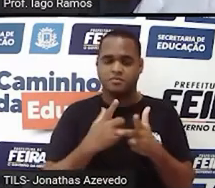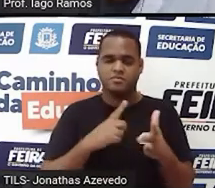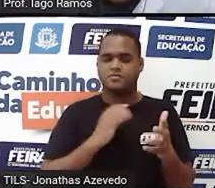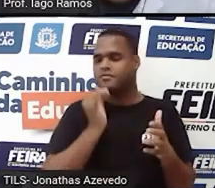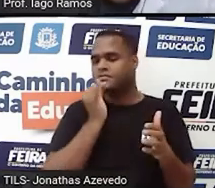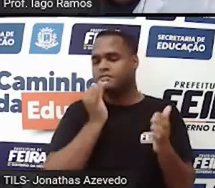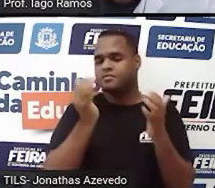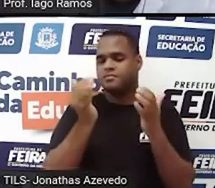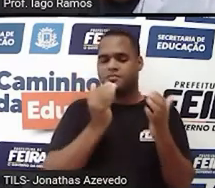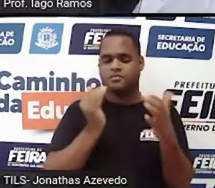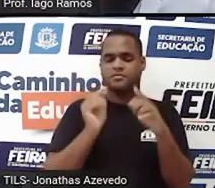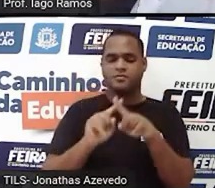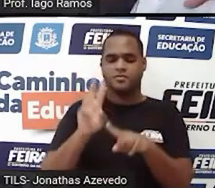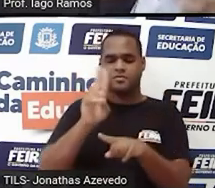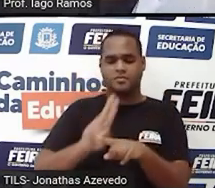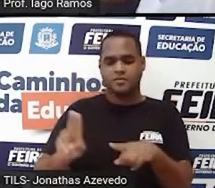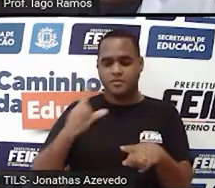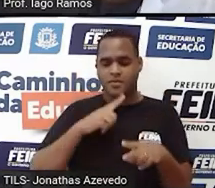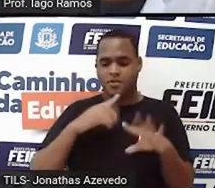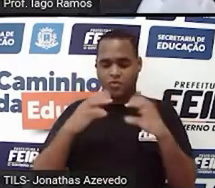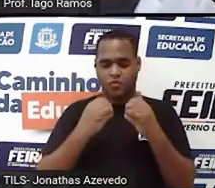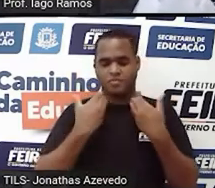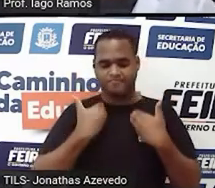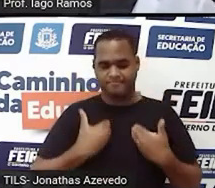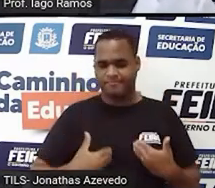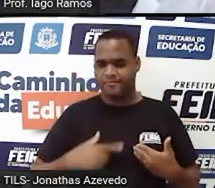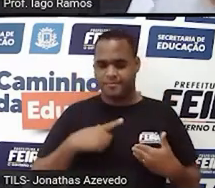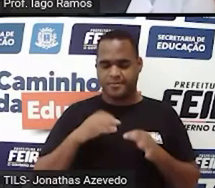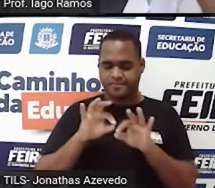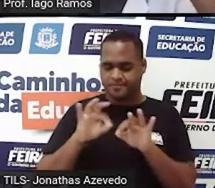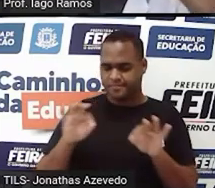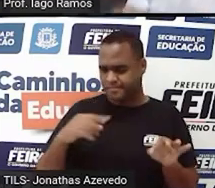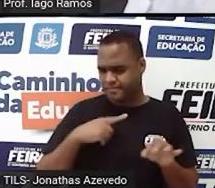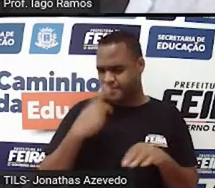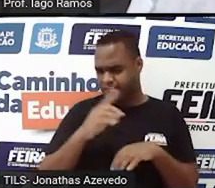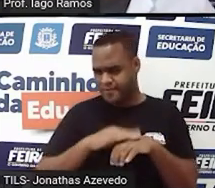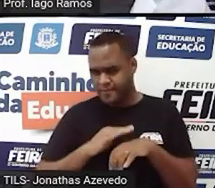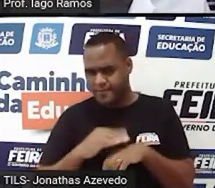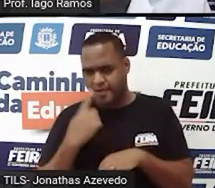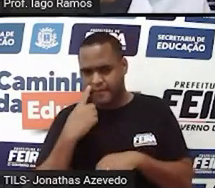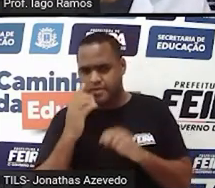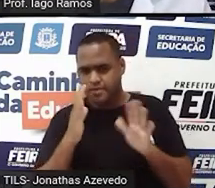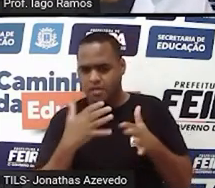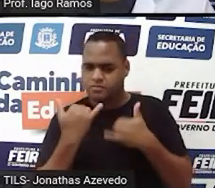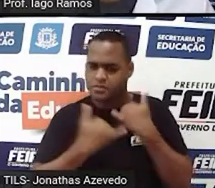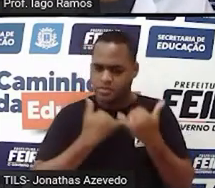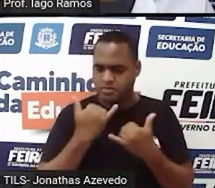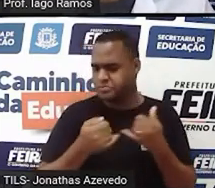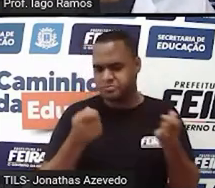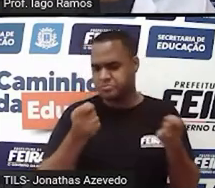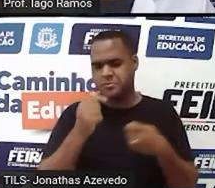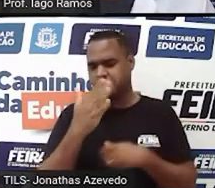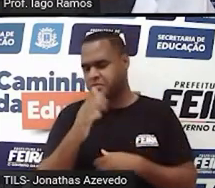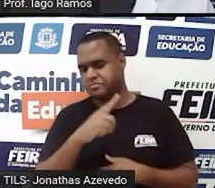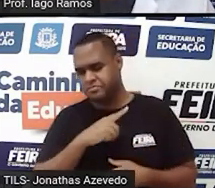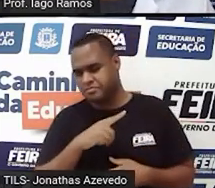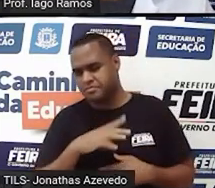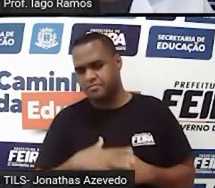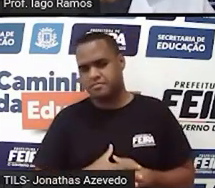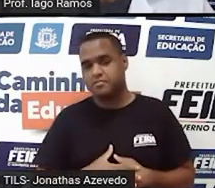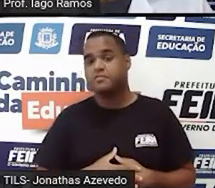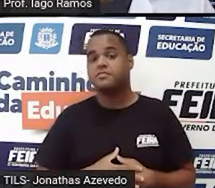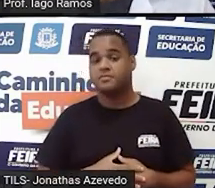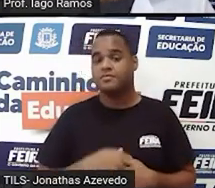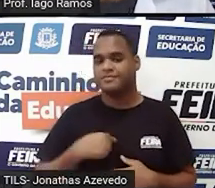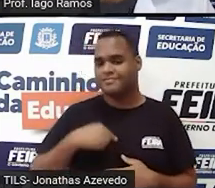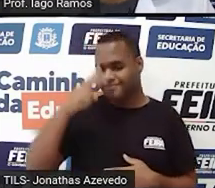como por exemplo usar os membros do corpo para medir E você já fez isso em alguma brincadeira por exemplo né Eu